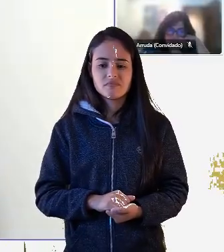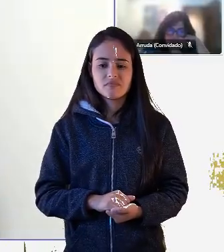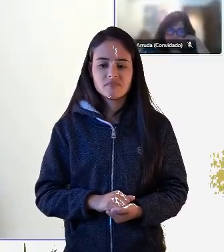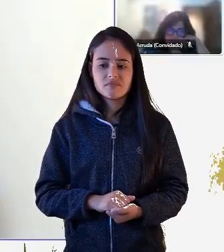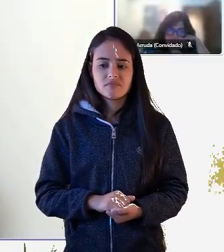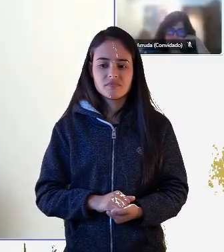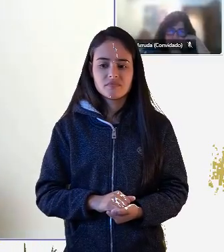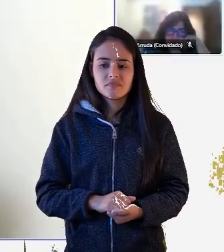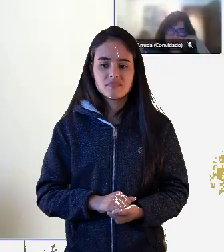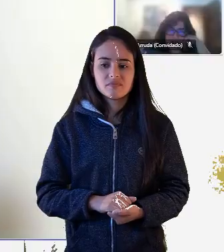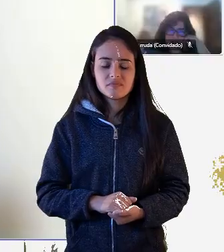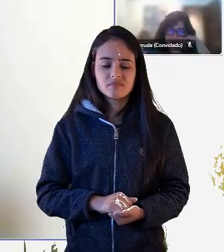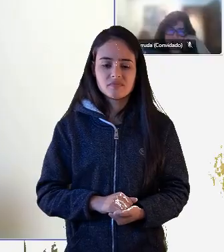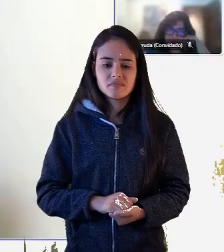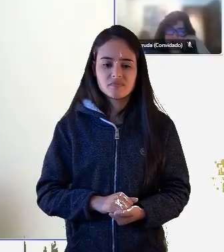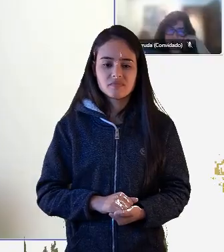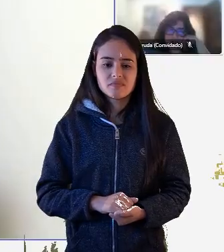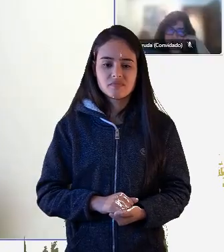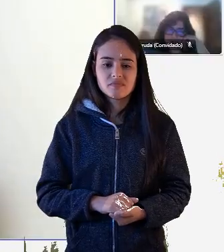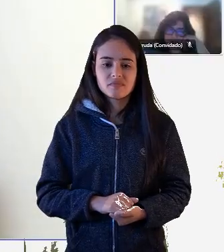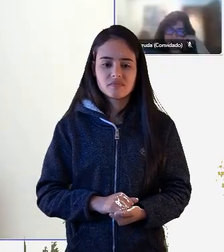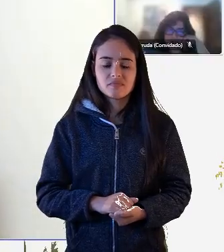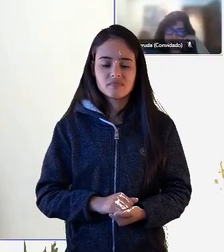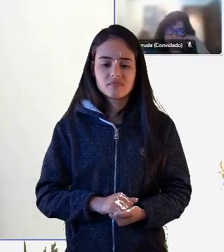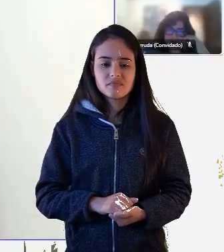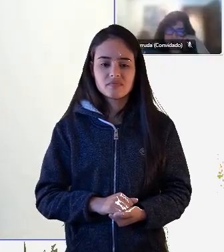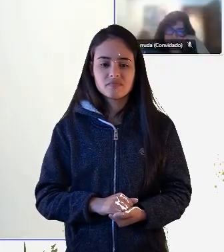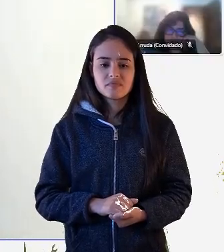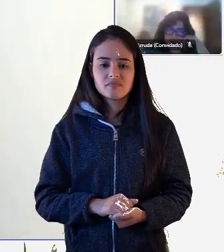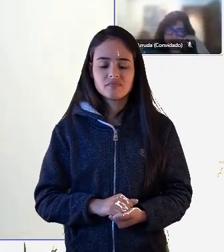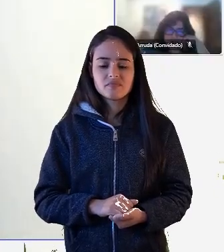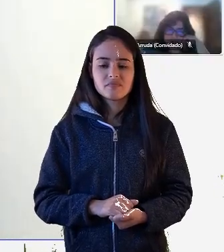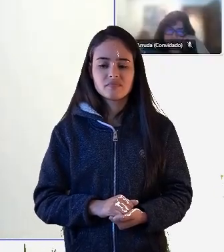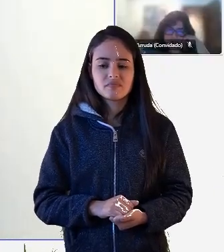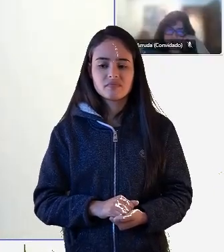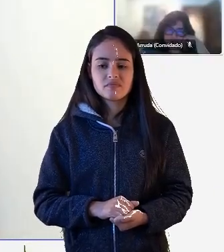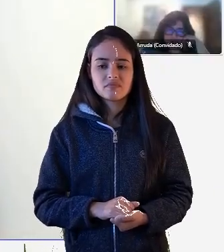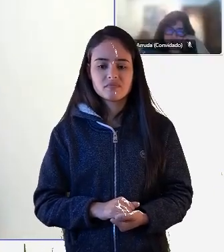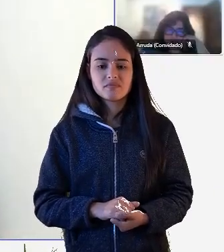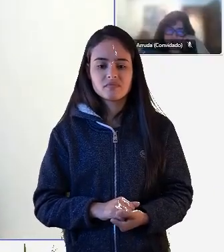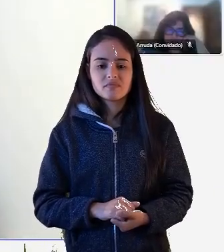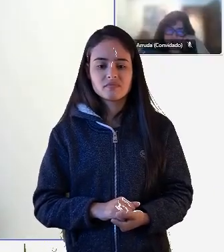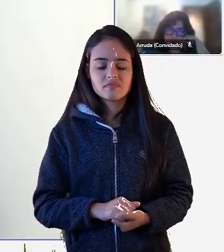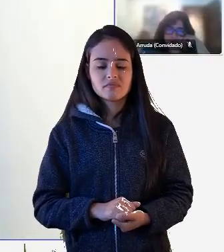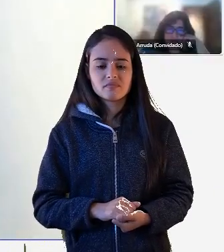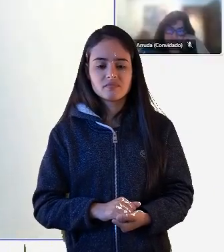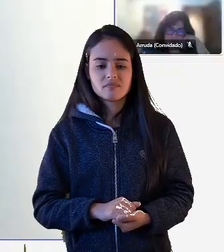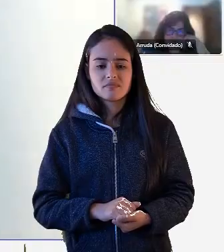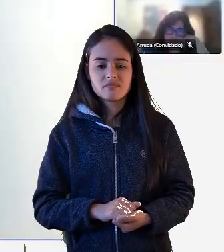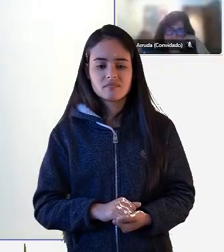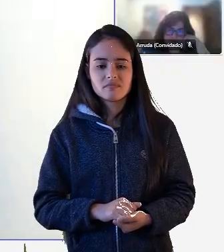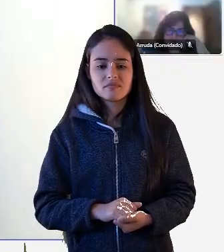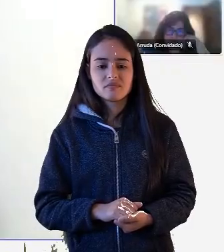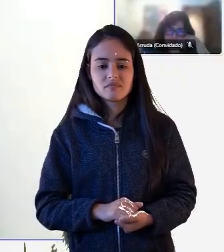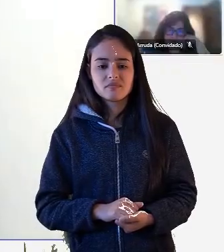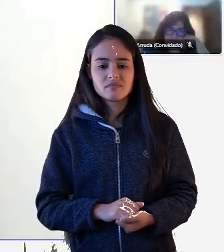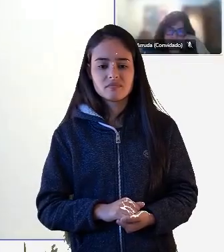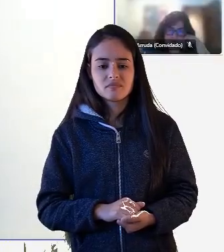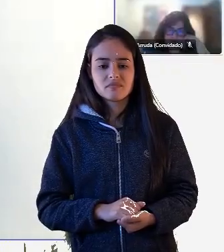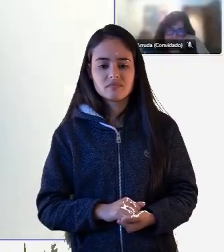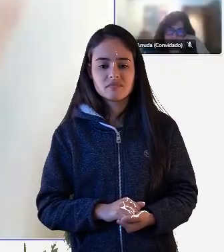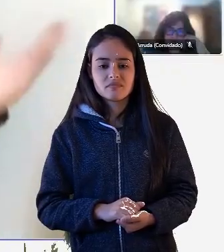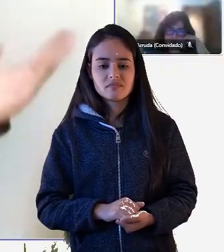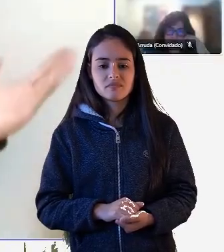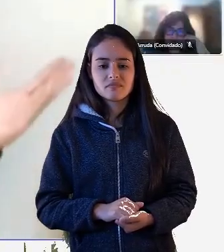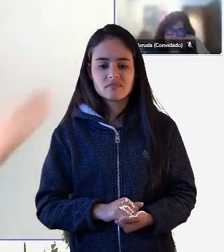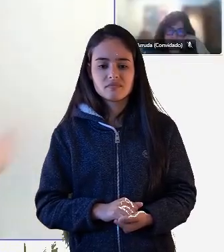né? Não é uma bobagem, mas o preconceito a esses ritmos, né? As origens deles,